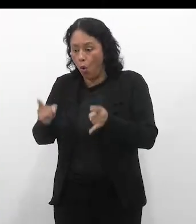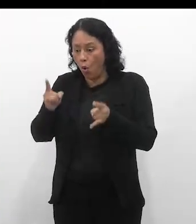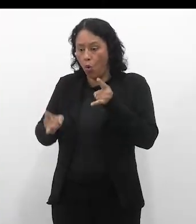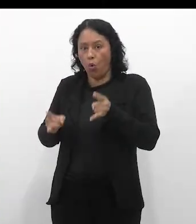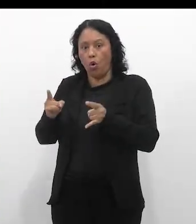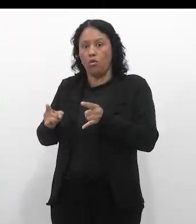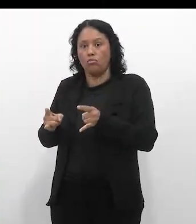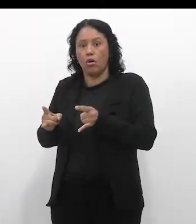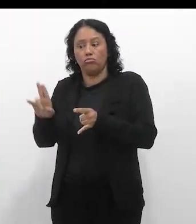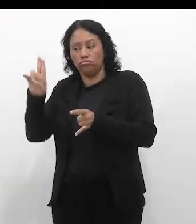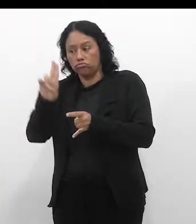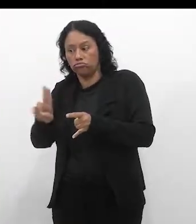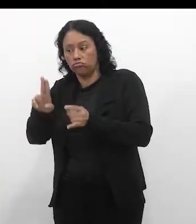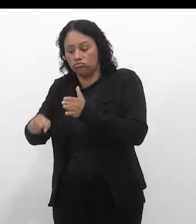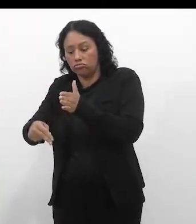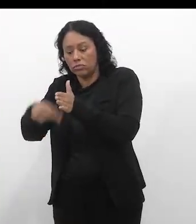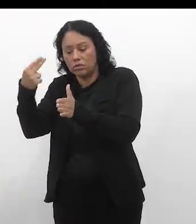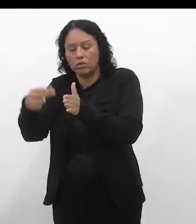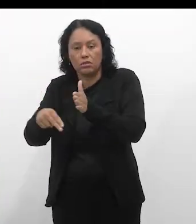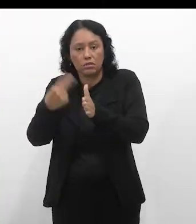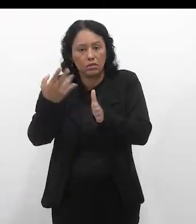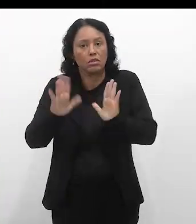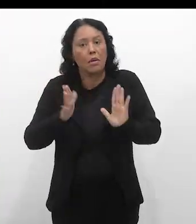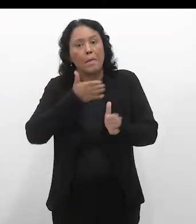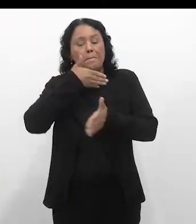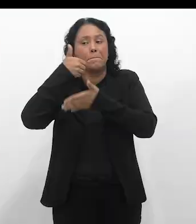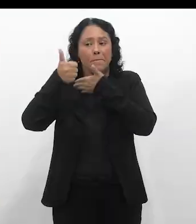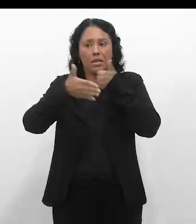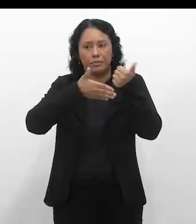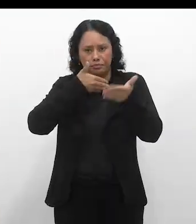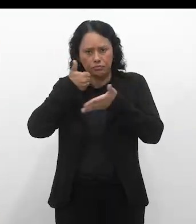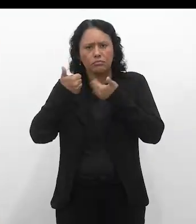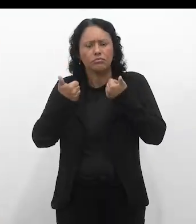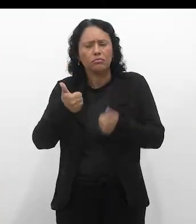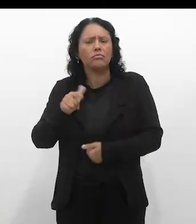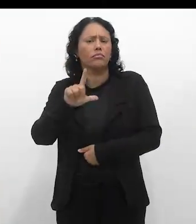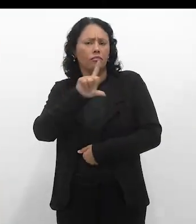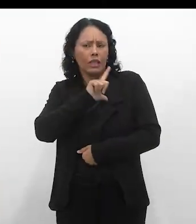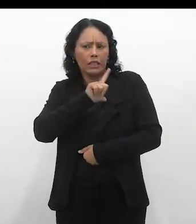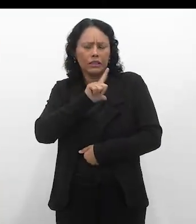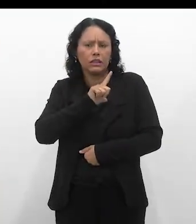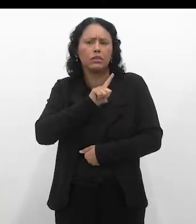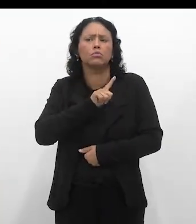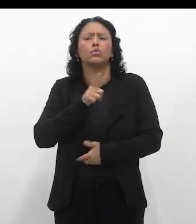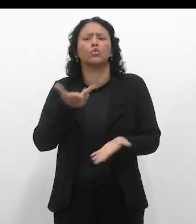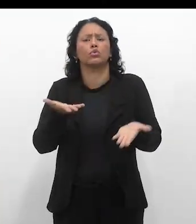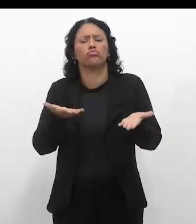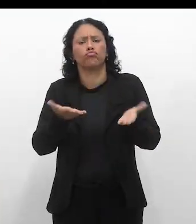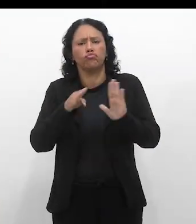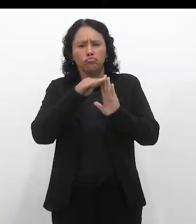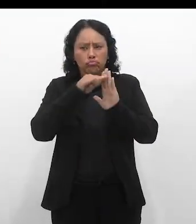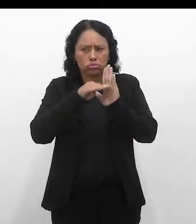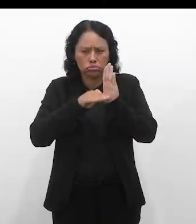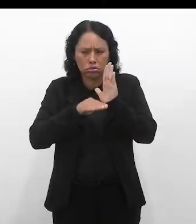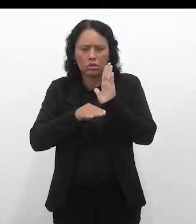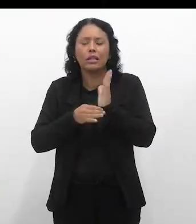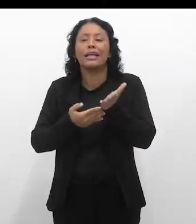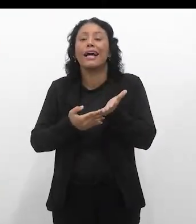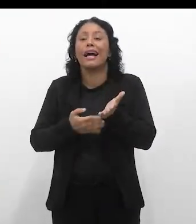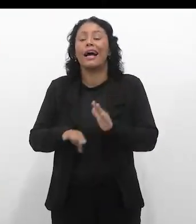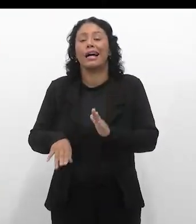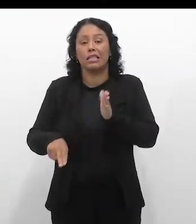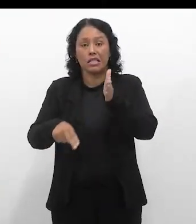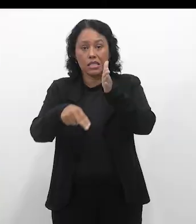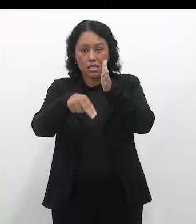para o robô, que a gente pode tratar por laparoscopia, a gente trata, a gente tem um arsenal pronto para tratar. E a